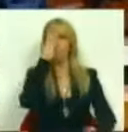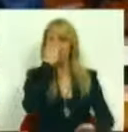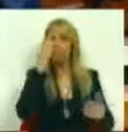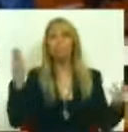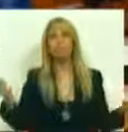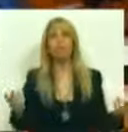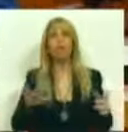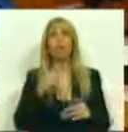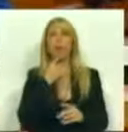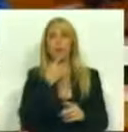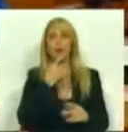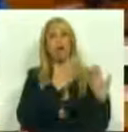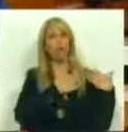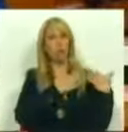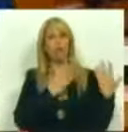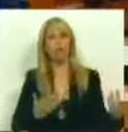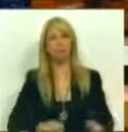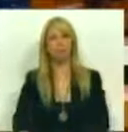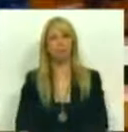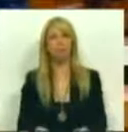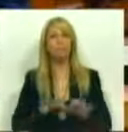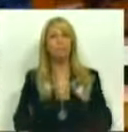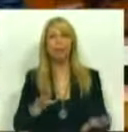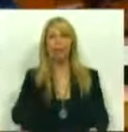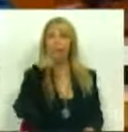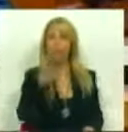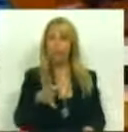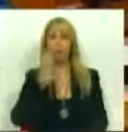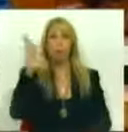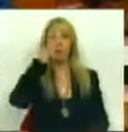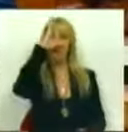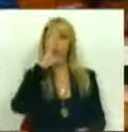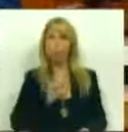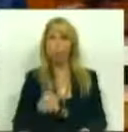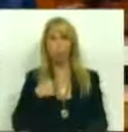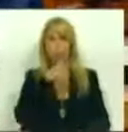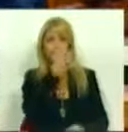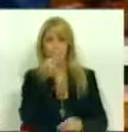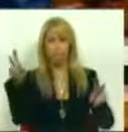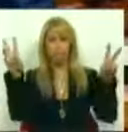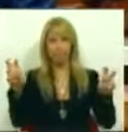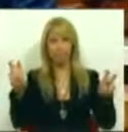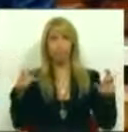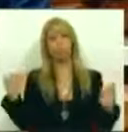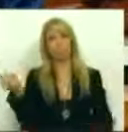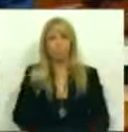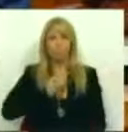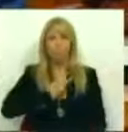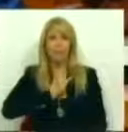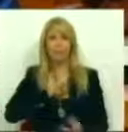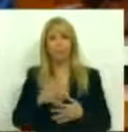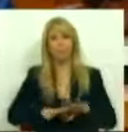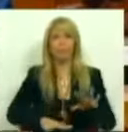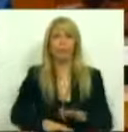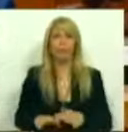muita responsabilidade. Como disse o Primeiro-Ministro, e passo a citar, fomos obrigados a fazer